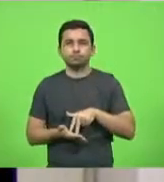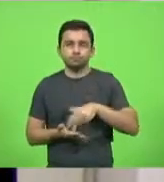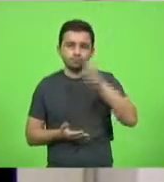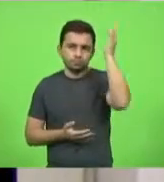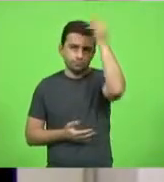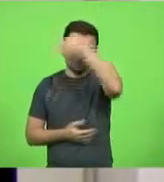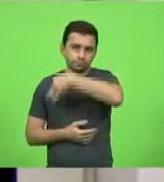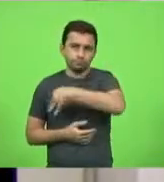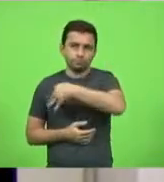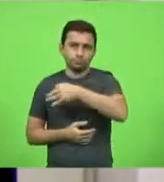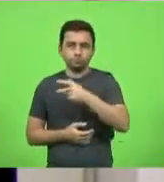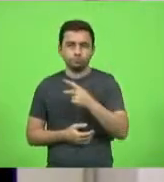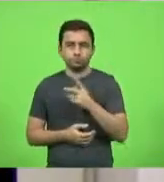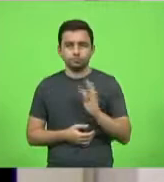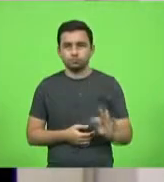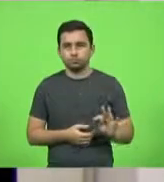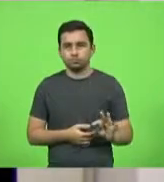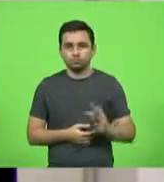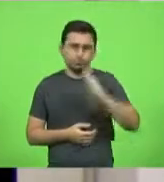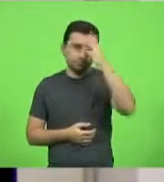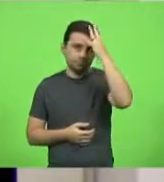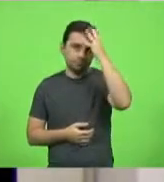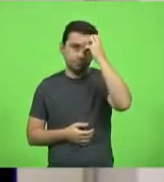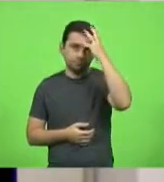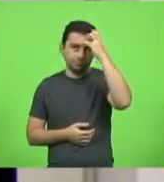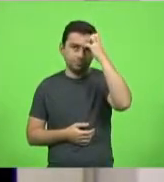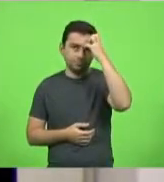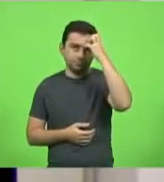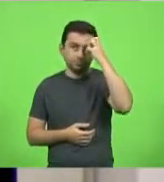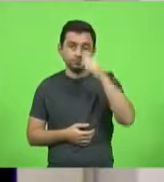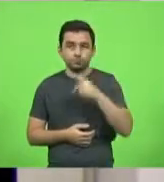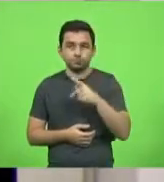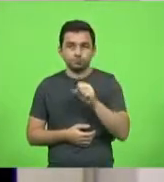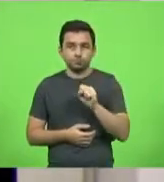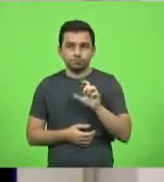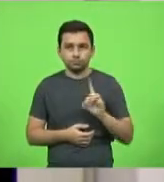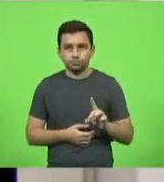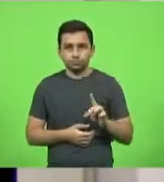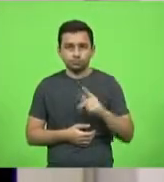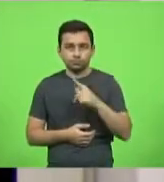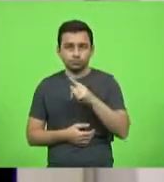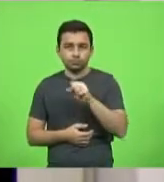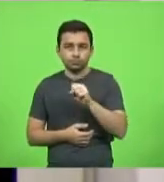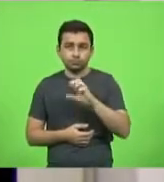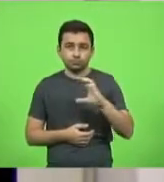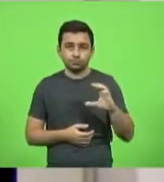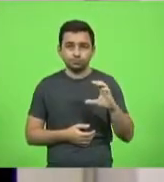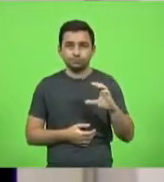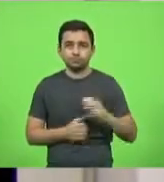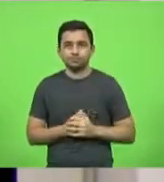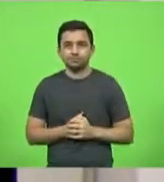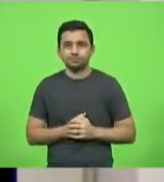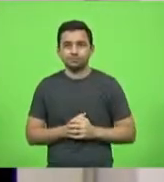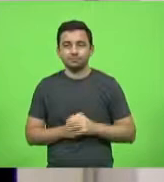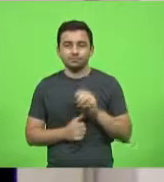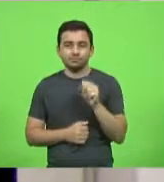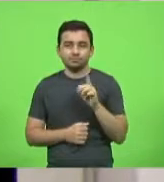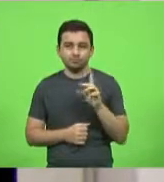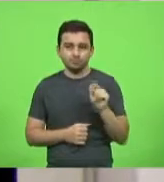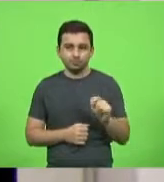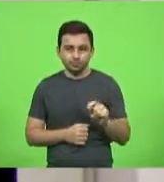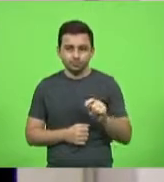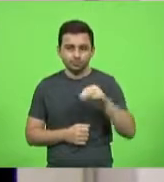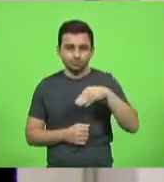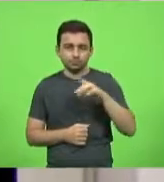Luz, PT, Ismael Dois Santos, Bloco PSD, PSC, Ada de Luca, Bloco